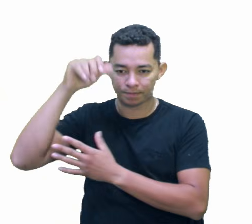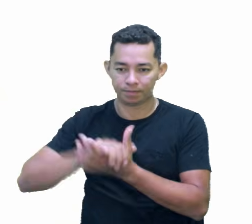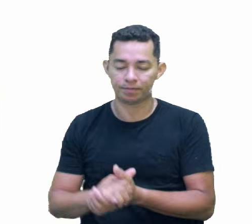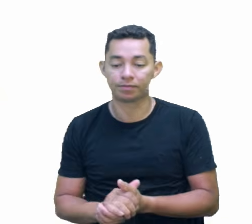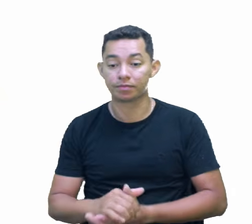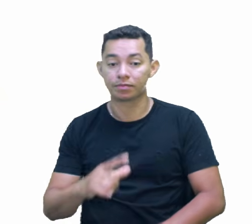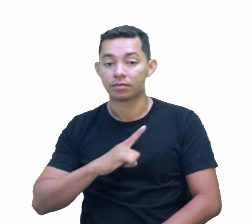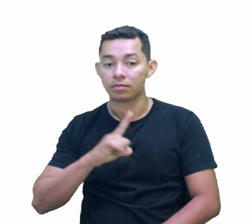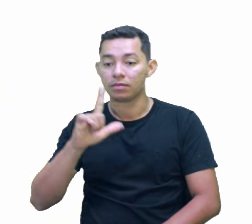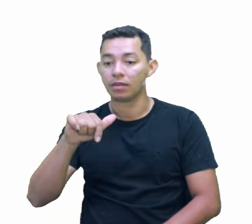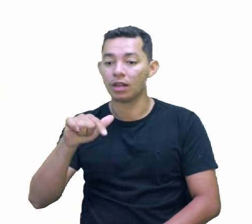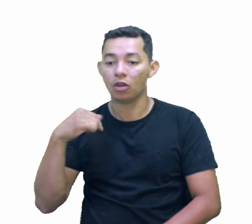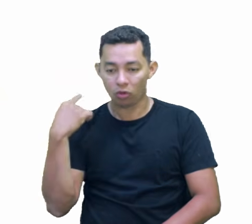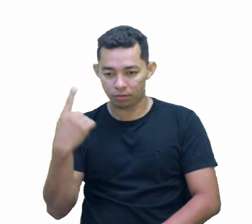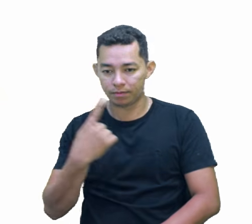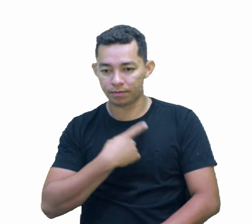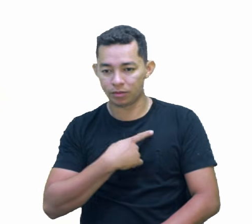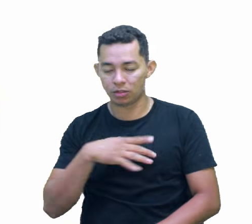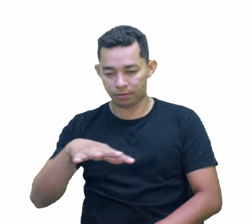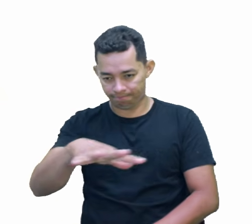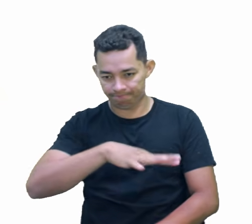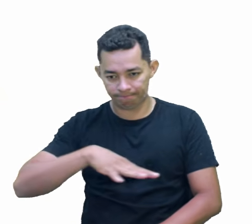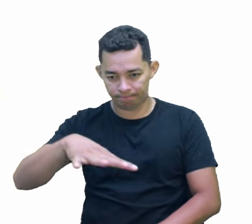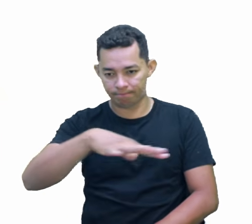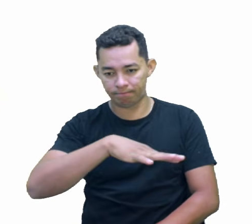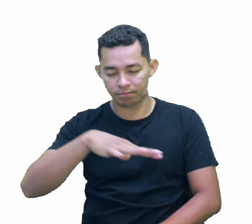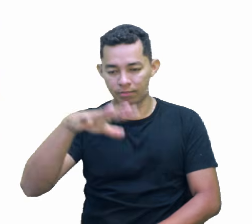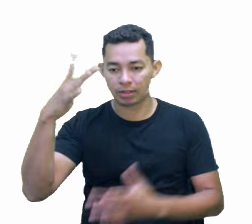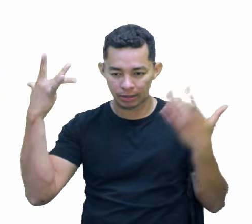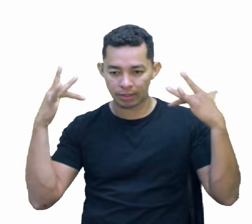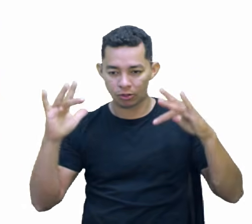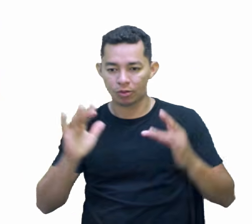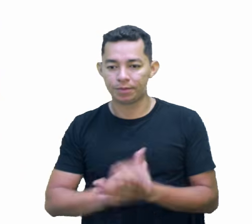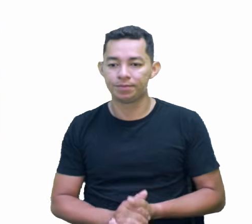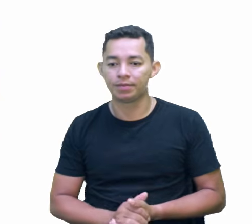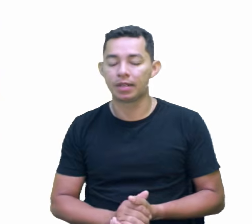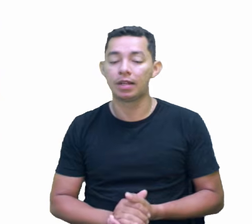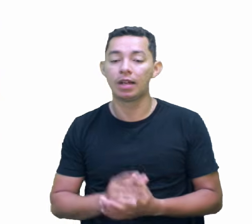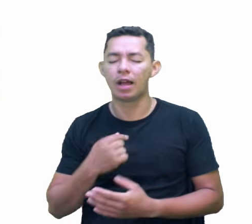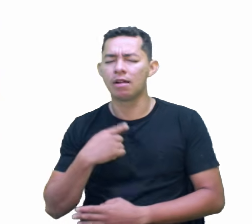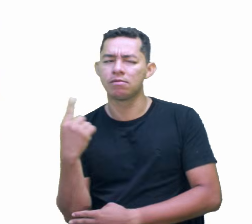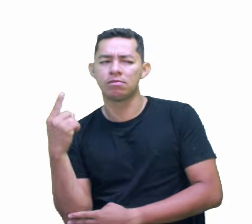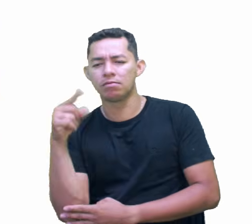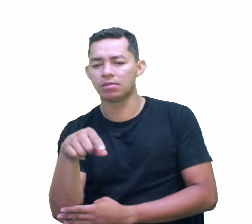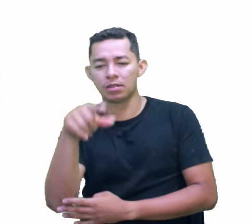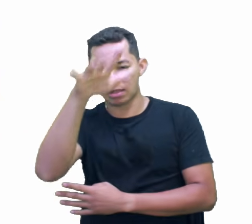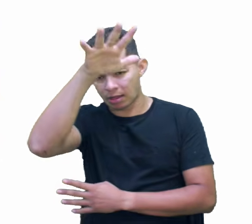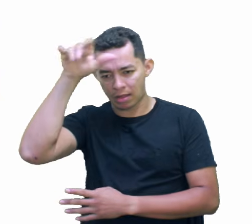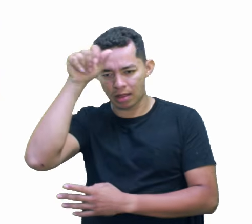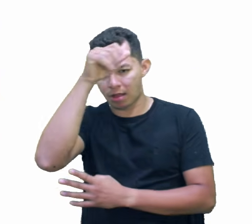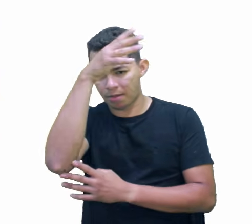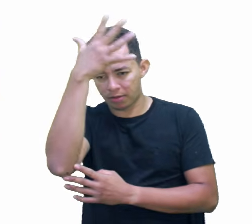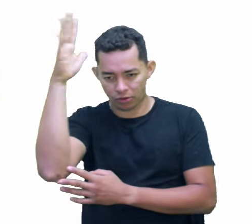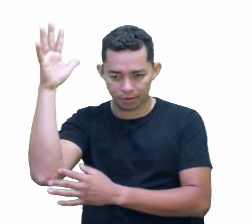é o bioma onde a gente está inserido. Você, quando entra na Amazônia, você vai se deparar